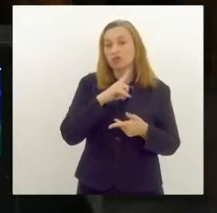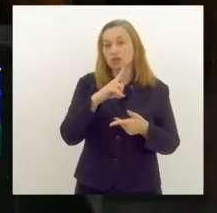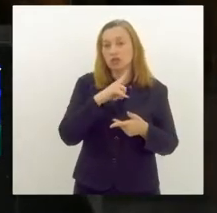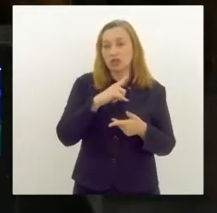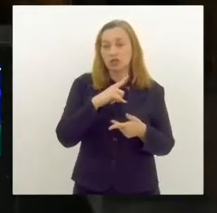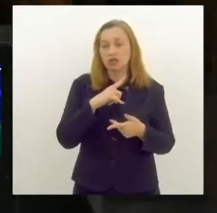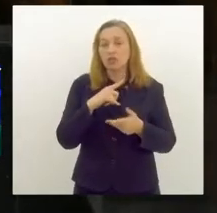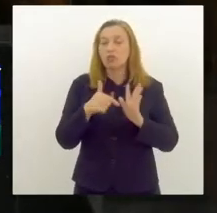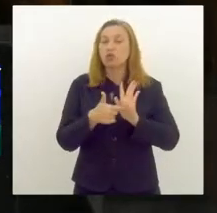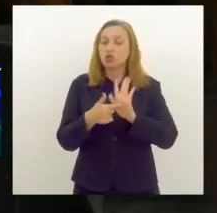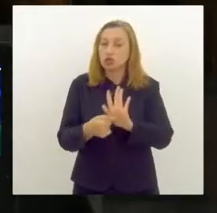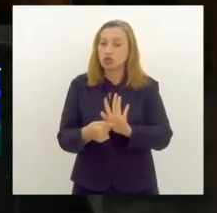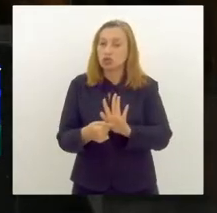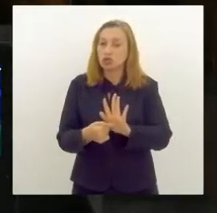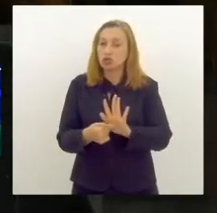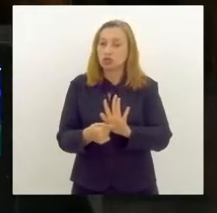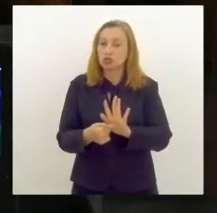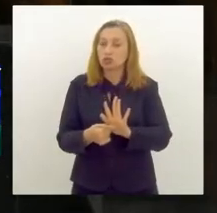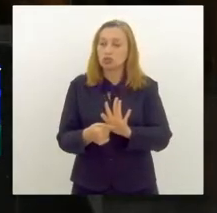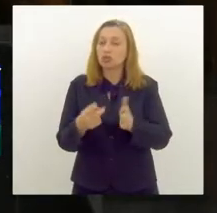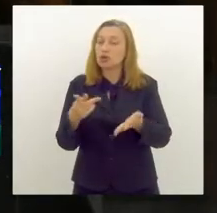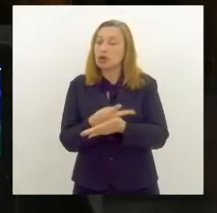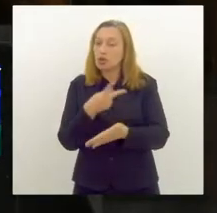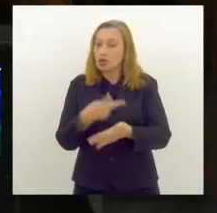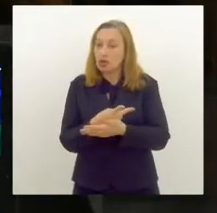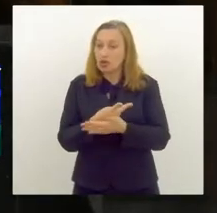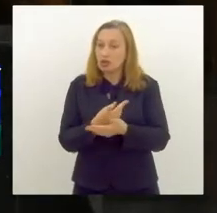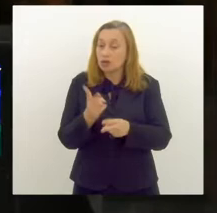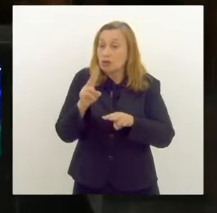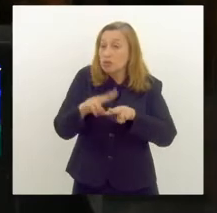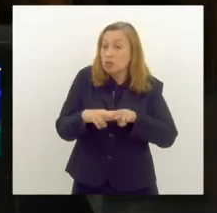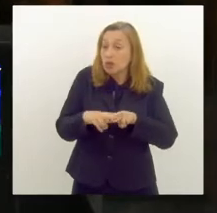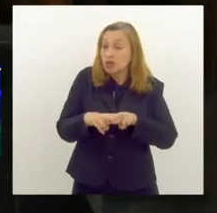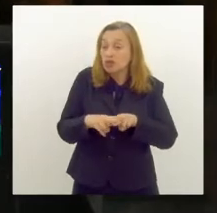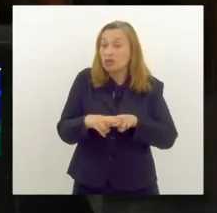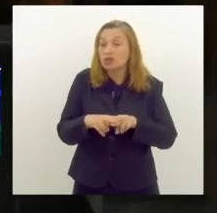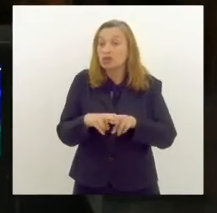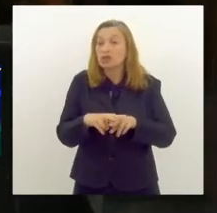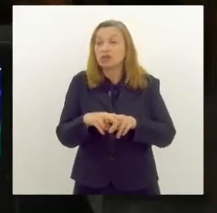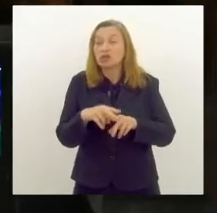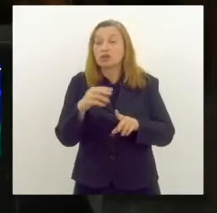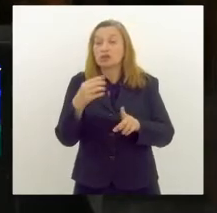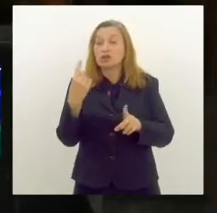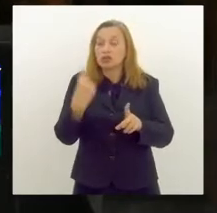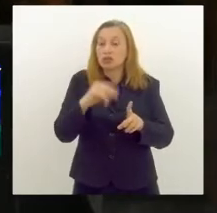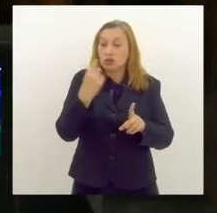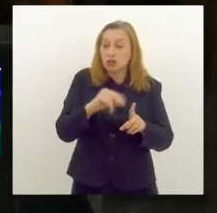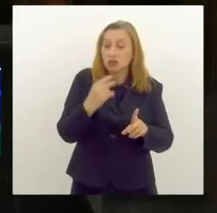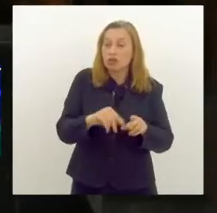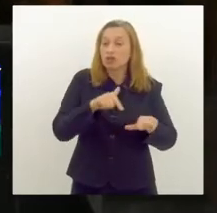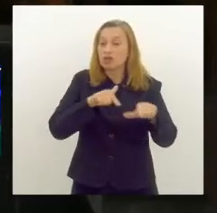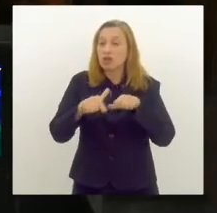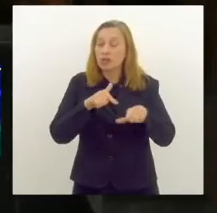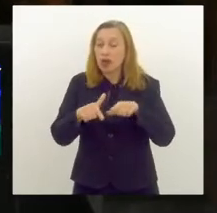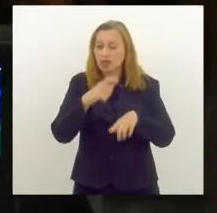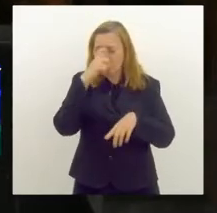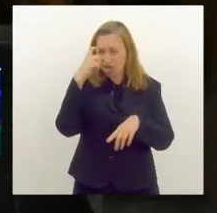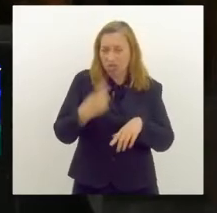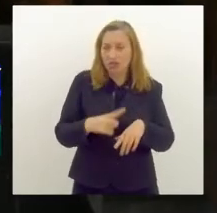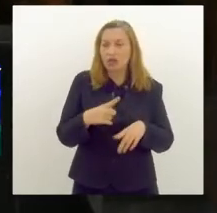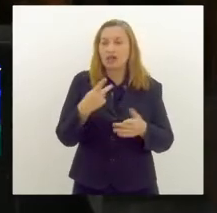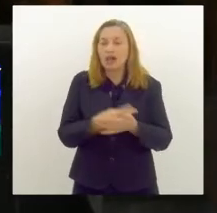apontando condutas abusivas, como cárcere privado, maus tratos, trabalhos forçados em muitas